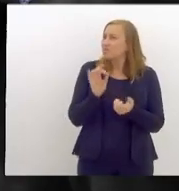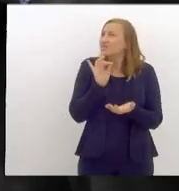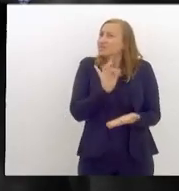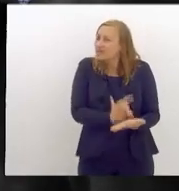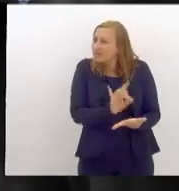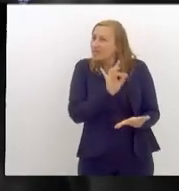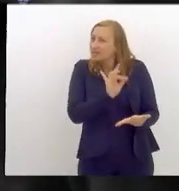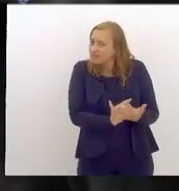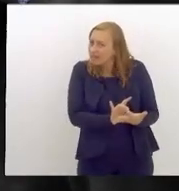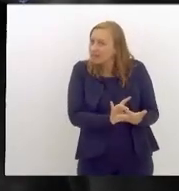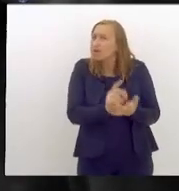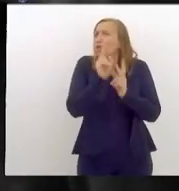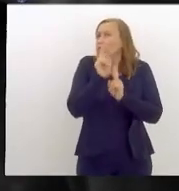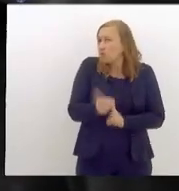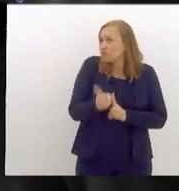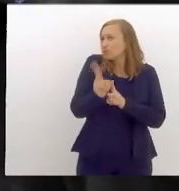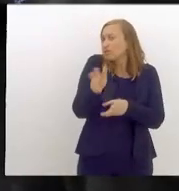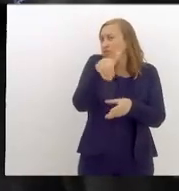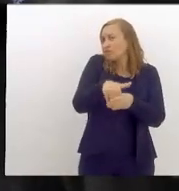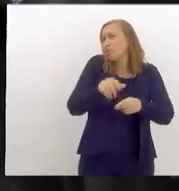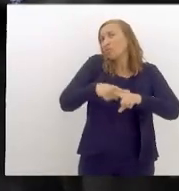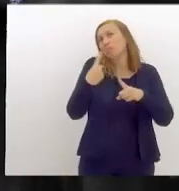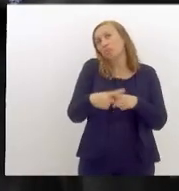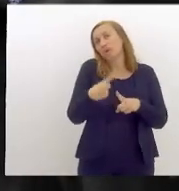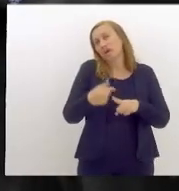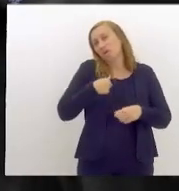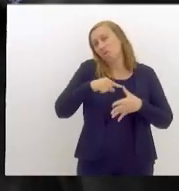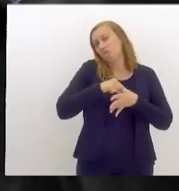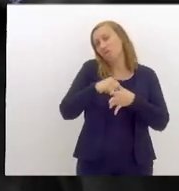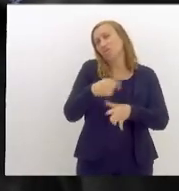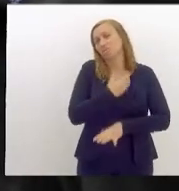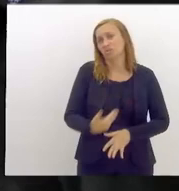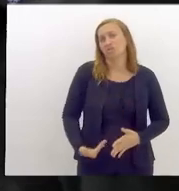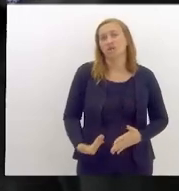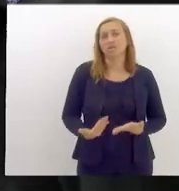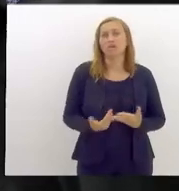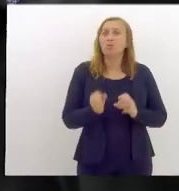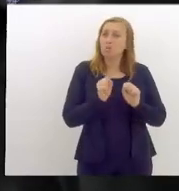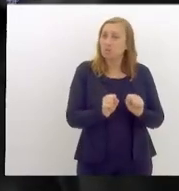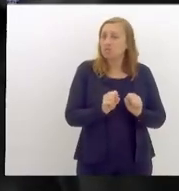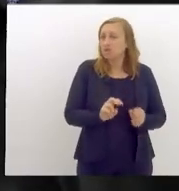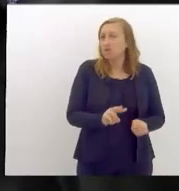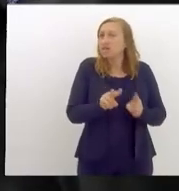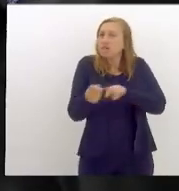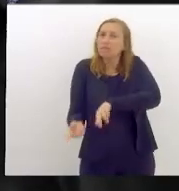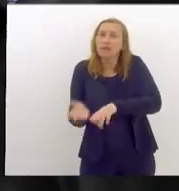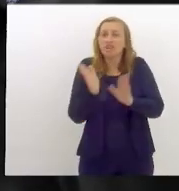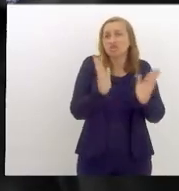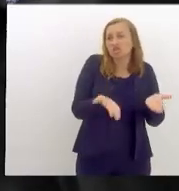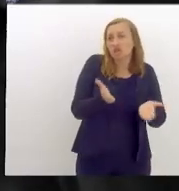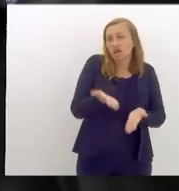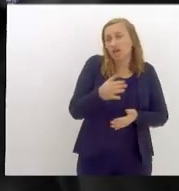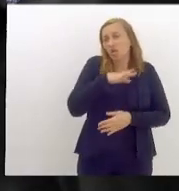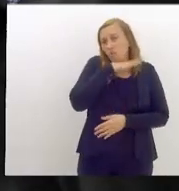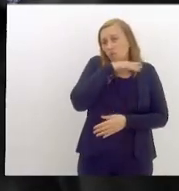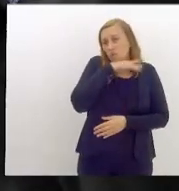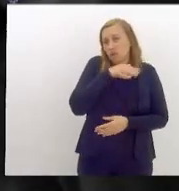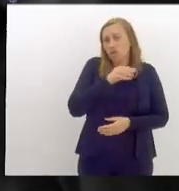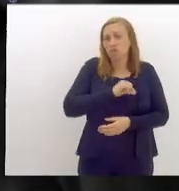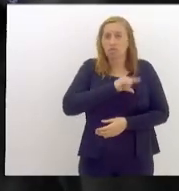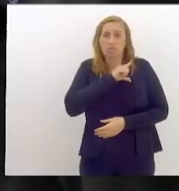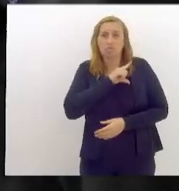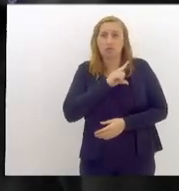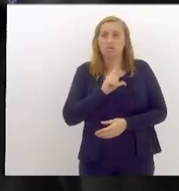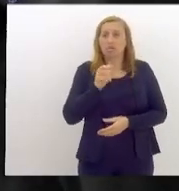verdade continuar a votação porque eu como lido do governo eu poderia encaminhar aqui já que é tão ruim esse aumento